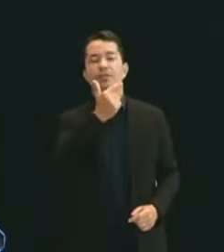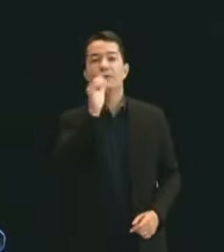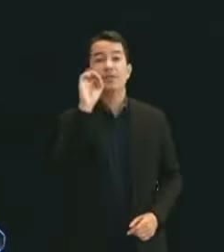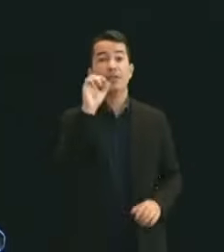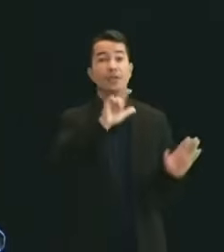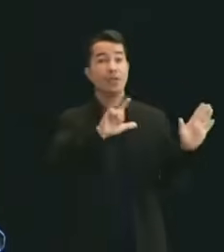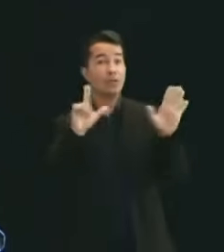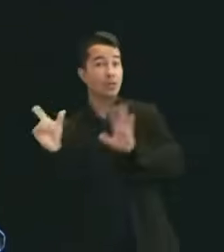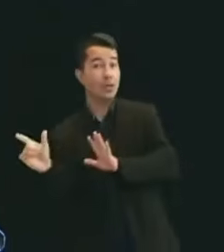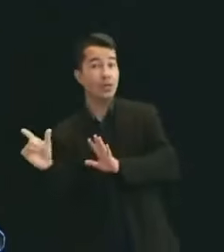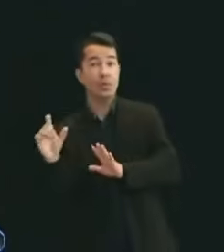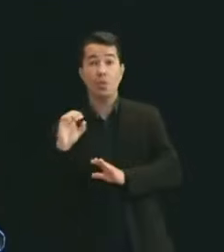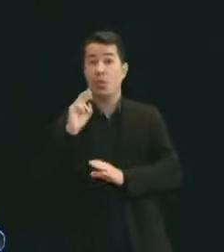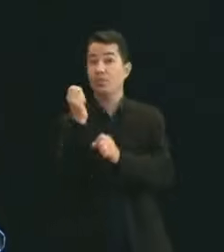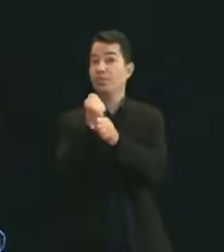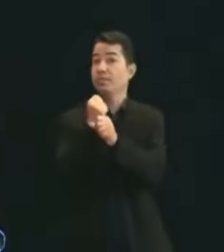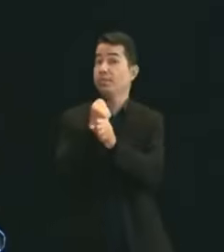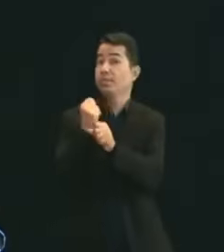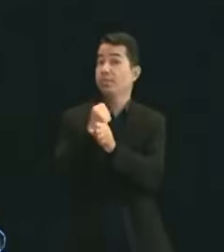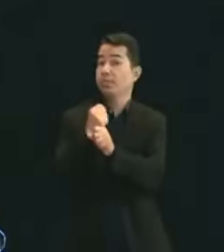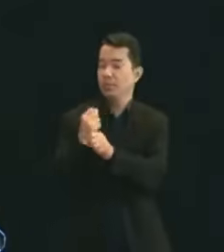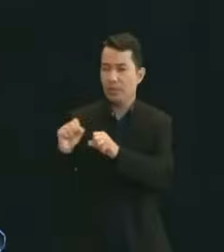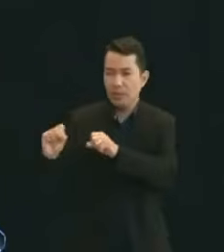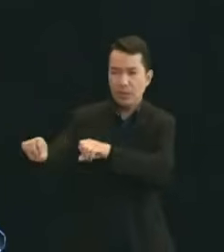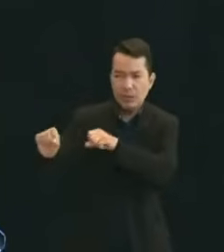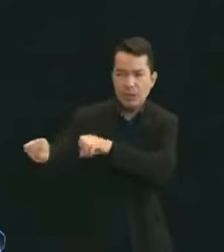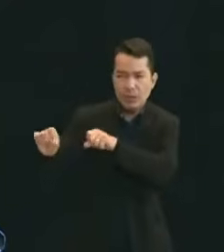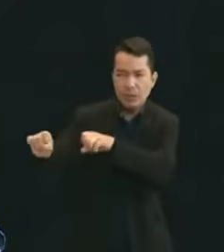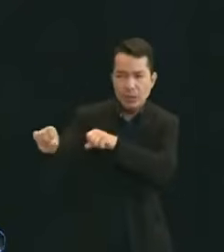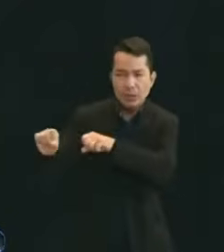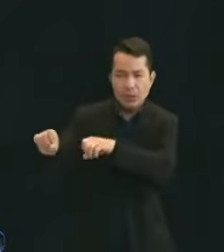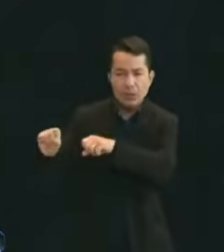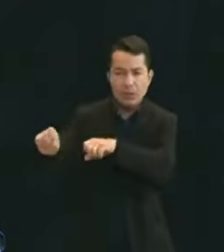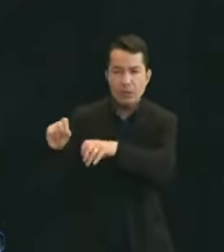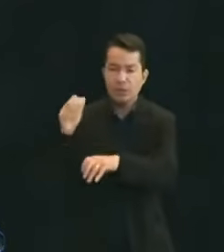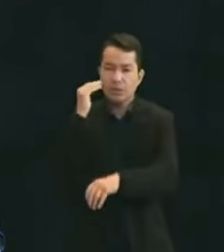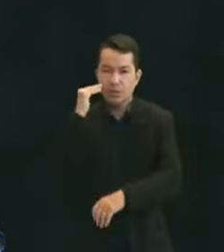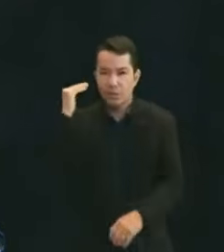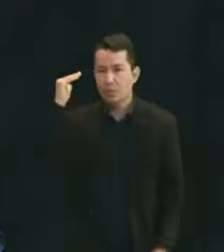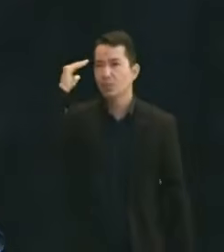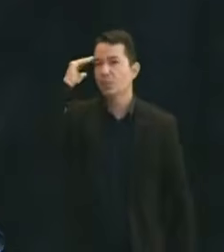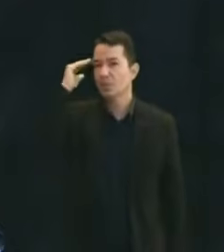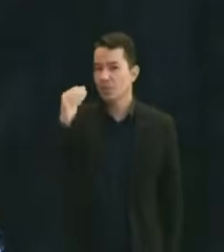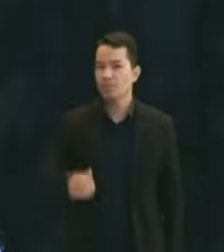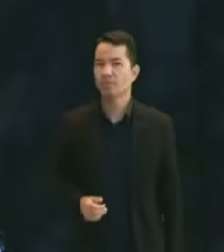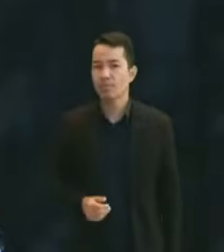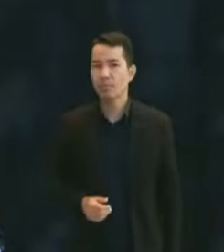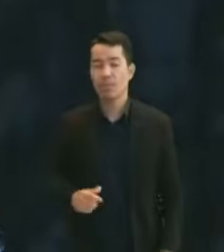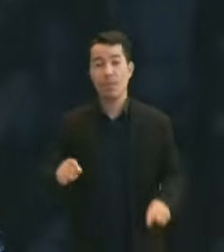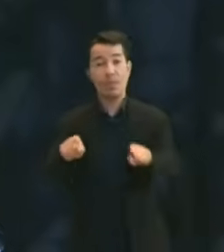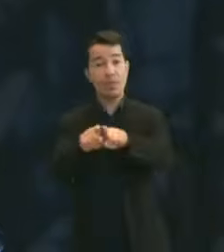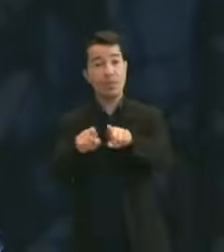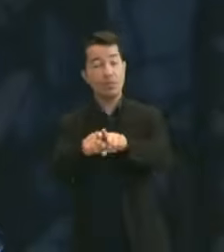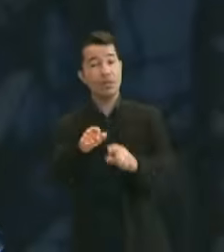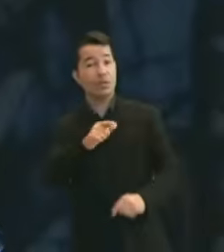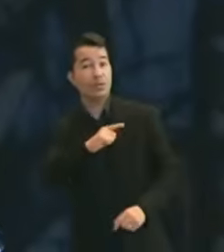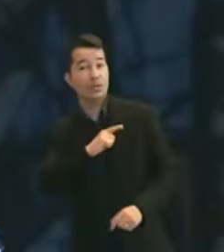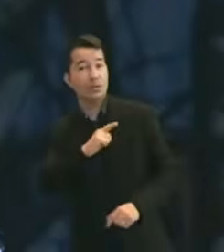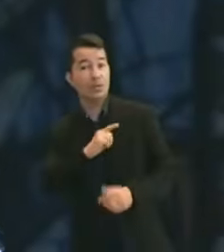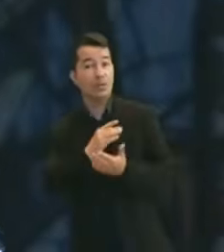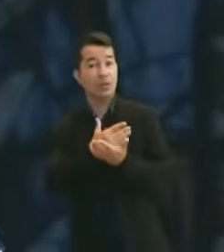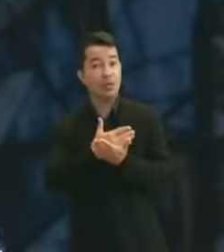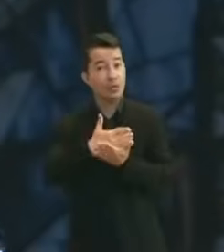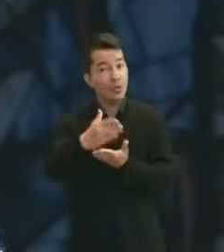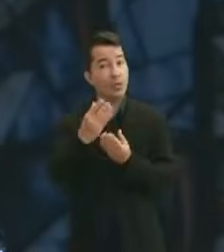maturidade, vitorioso sobre os pecados e os problemas recorrentes que surgem. Existe uma caminhada de